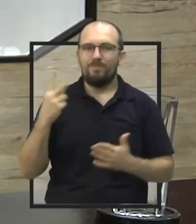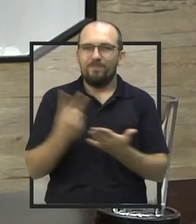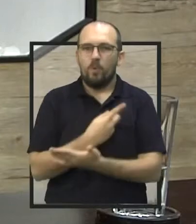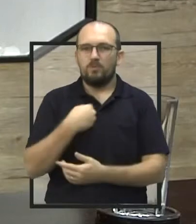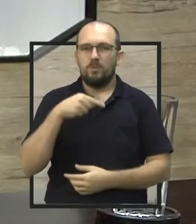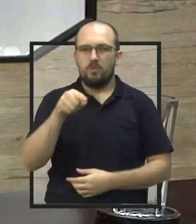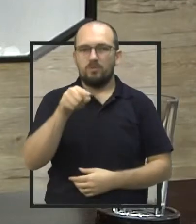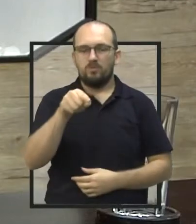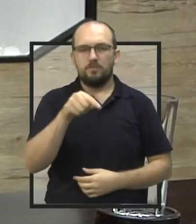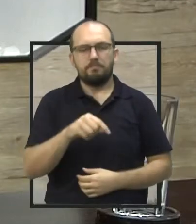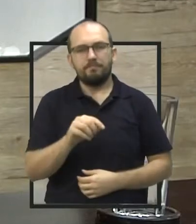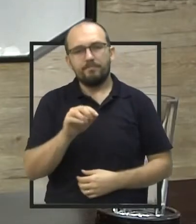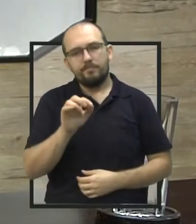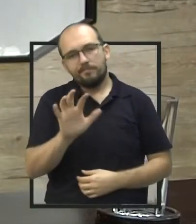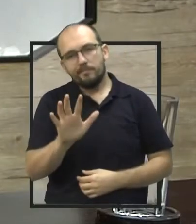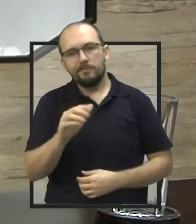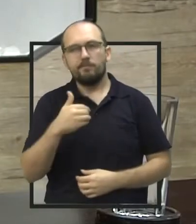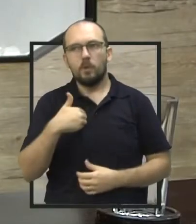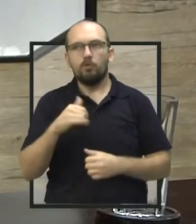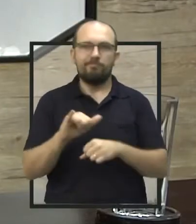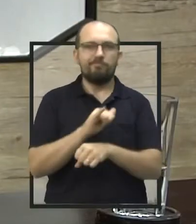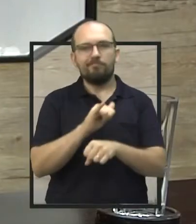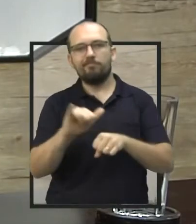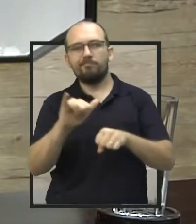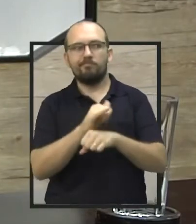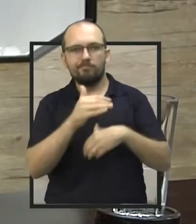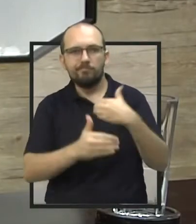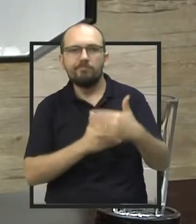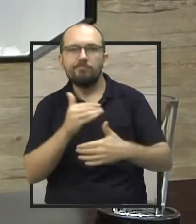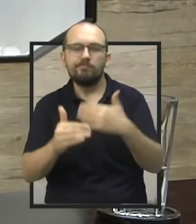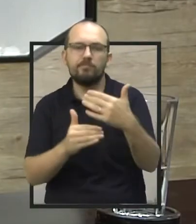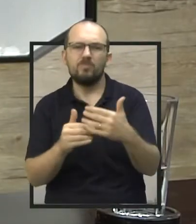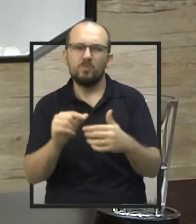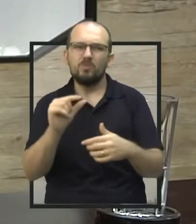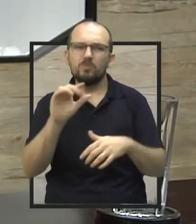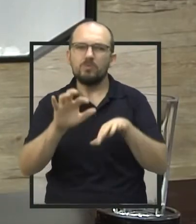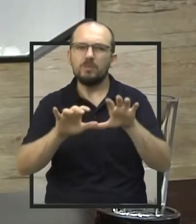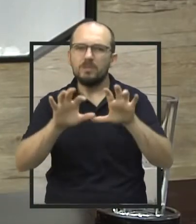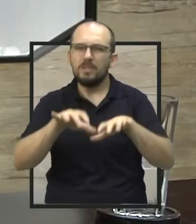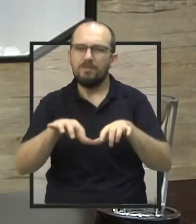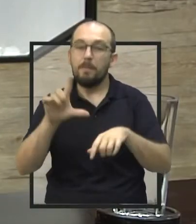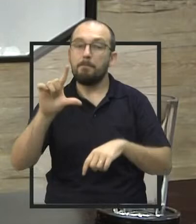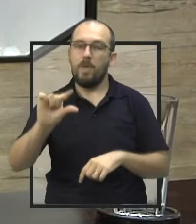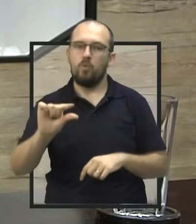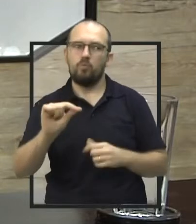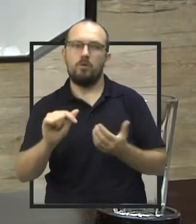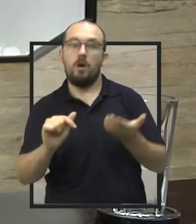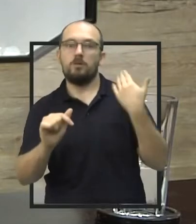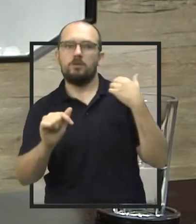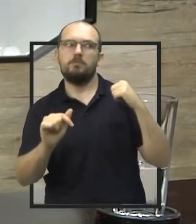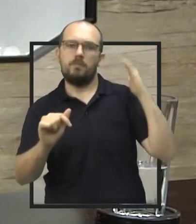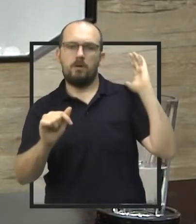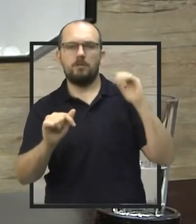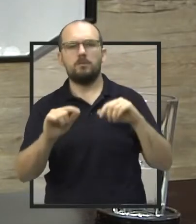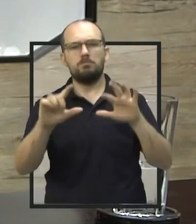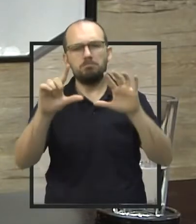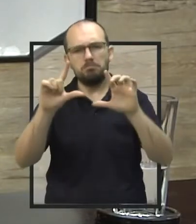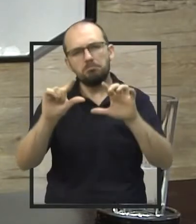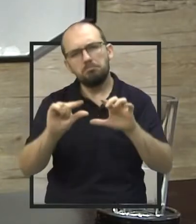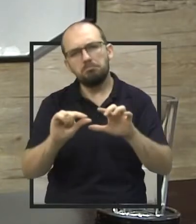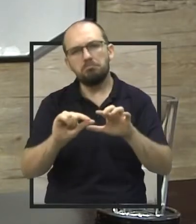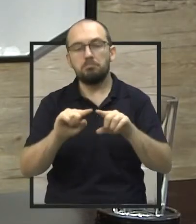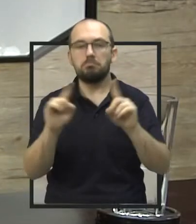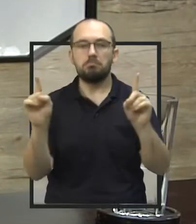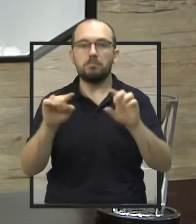criatividade, não estou conseguindo trabalhar da mesma forma que eu trabalhava antes, não consigo produzir, né? Estou apático, estou